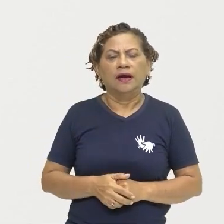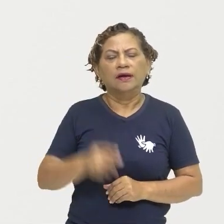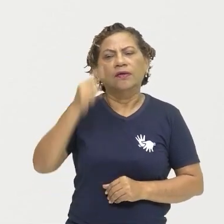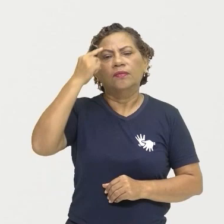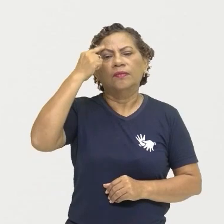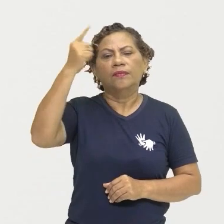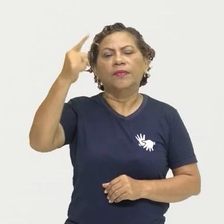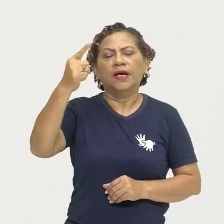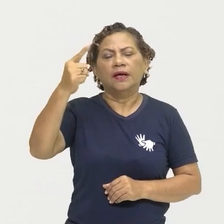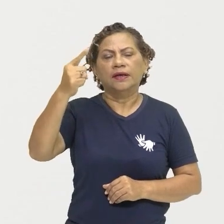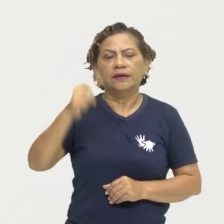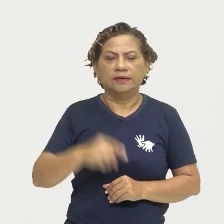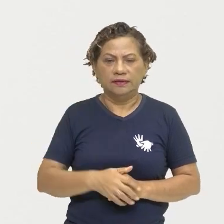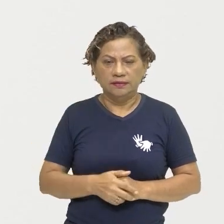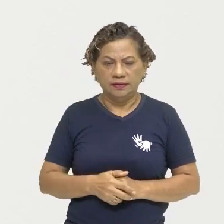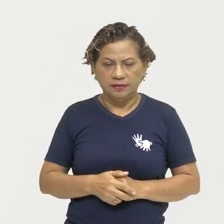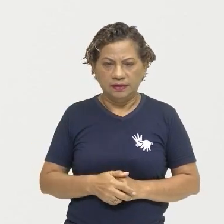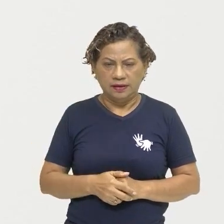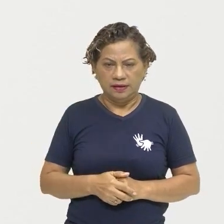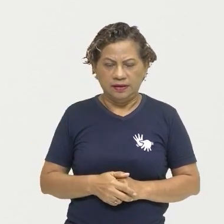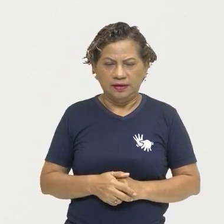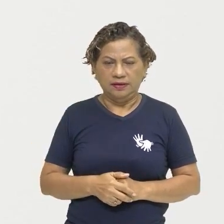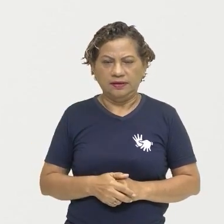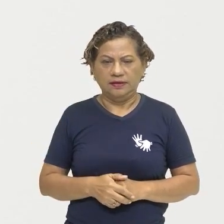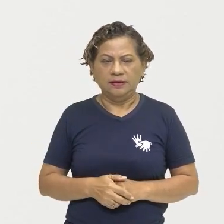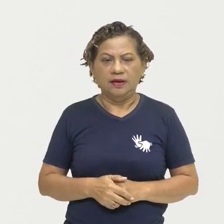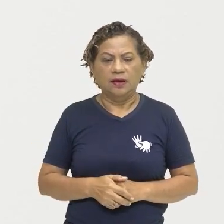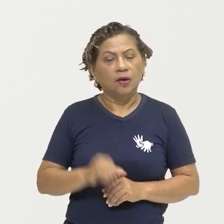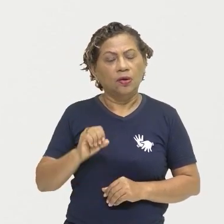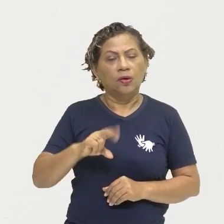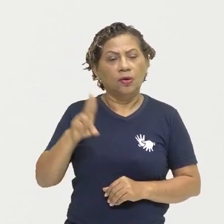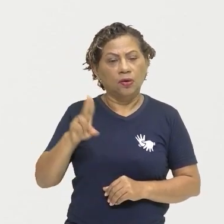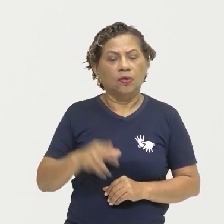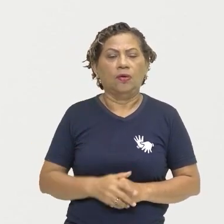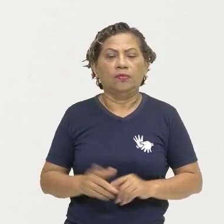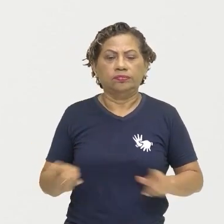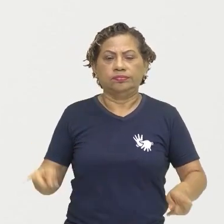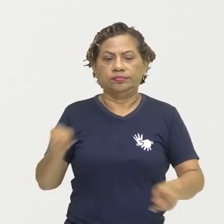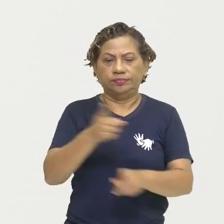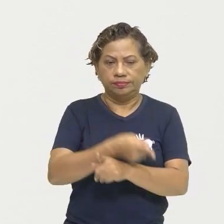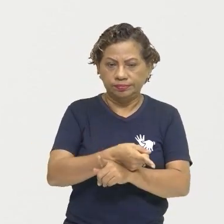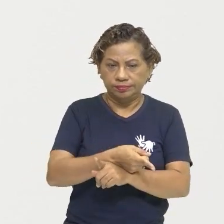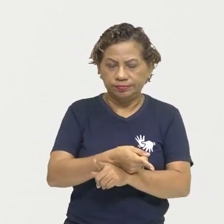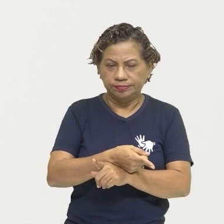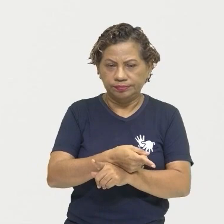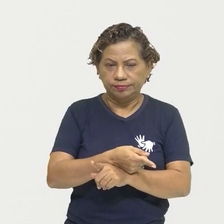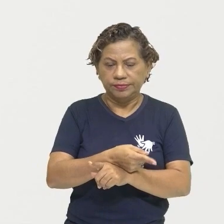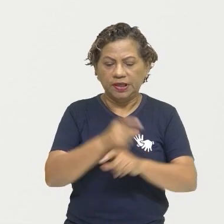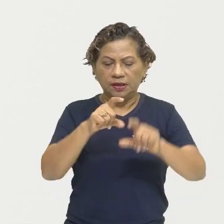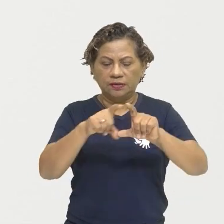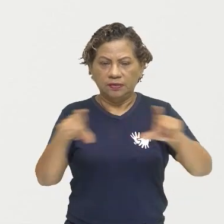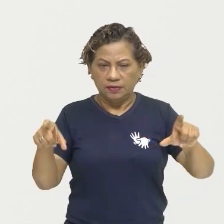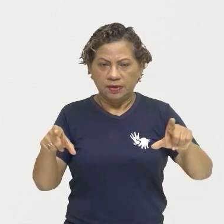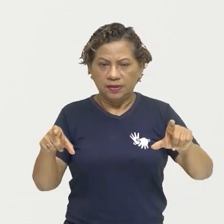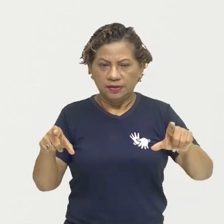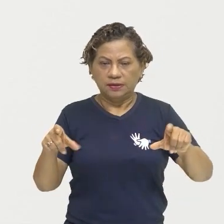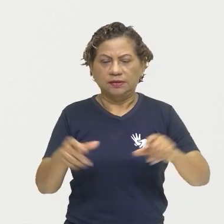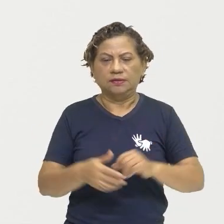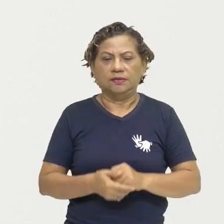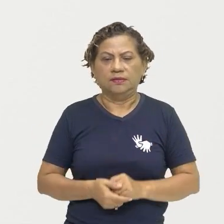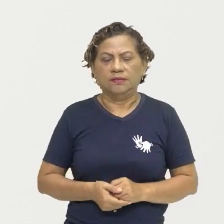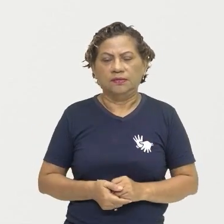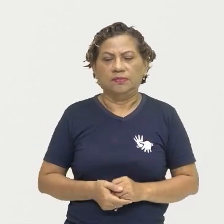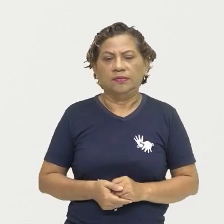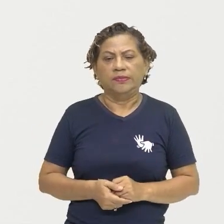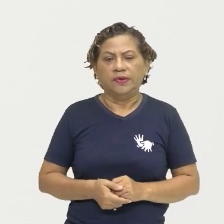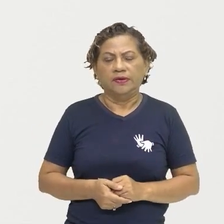mostrar uma ideia de exclusão, né? Ou também de alternância, tá? Ou alterna, ora